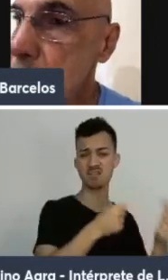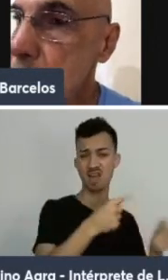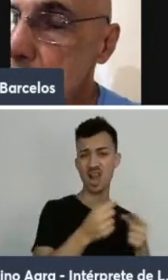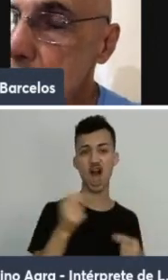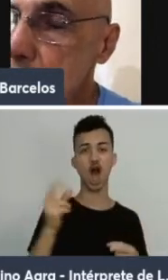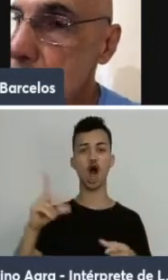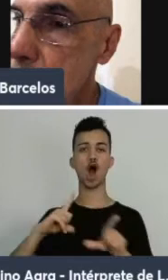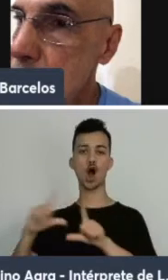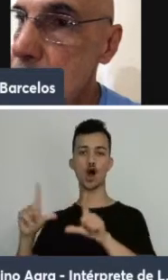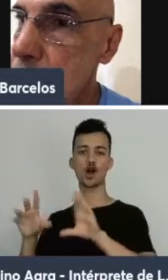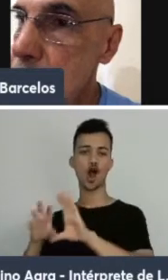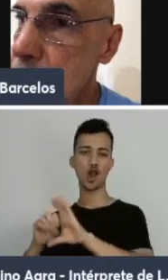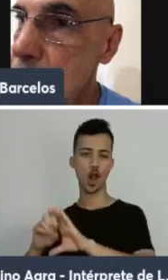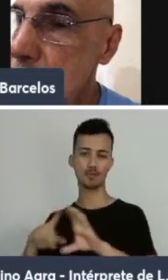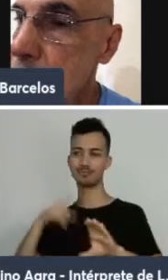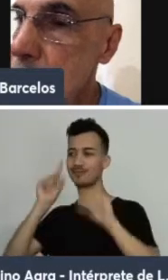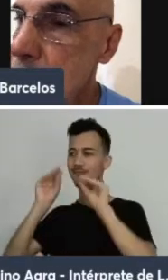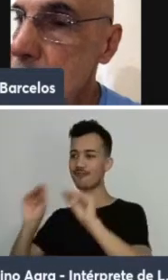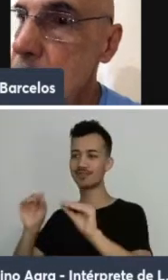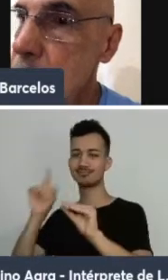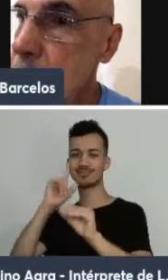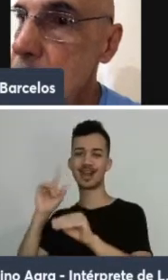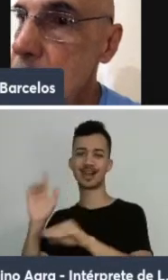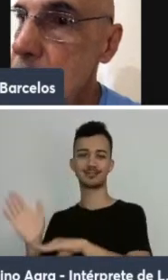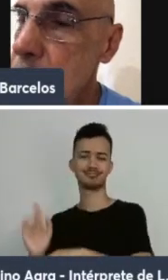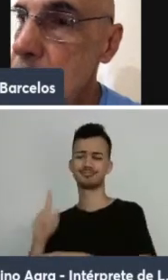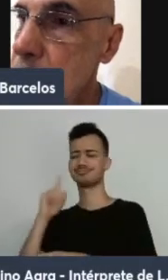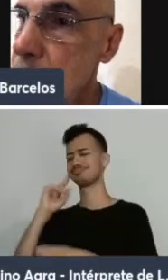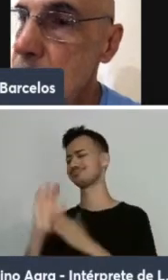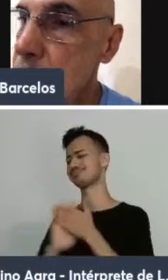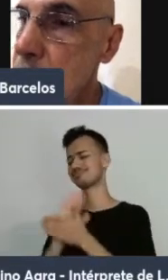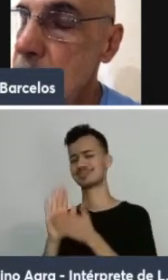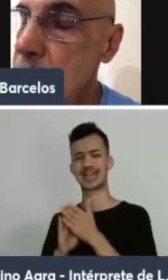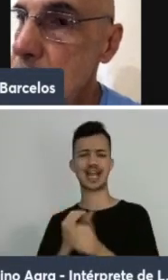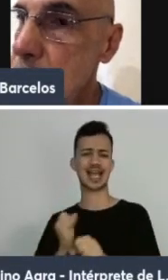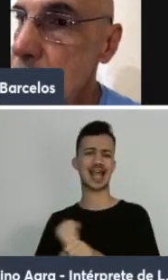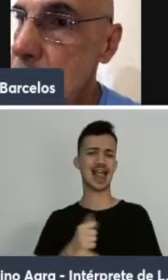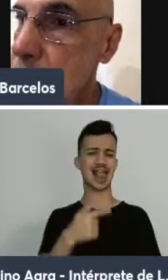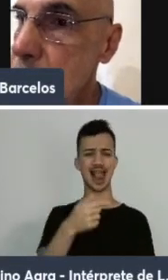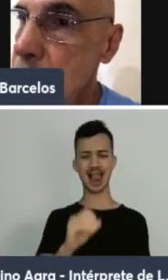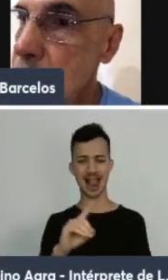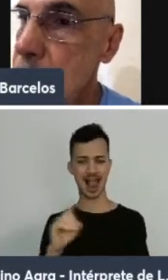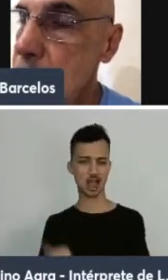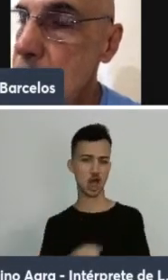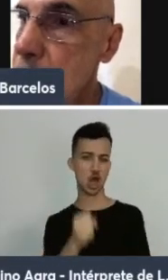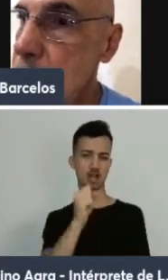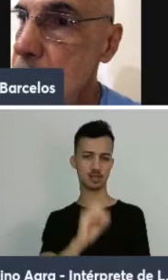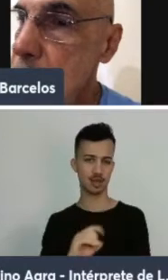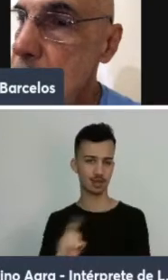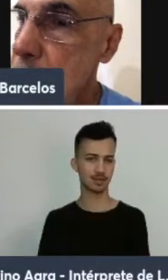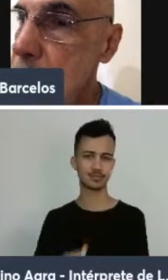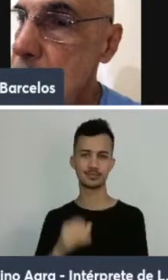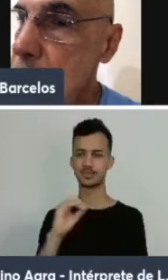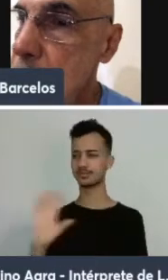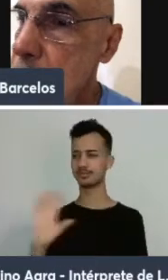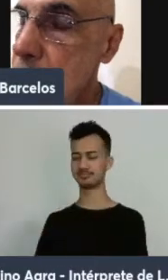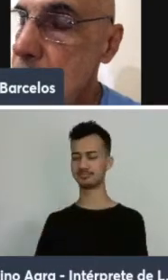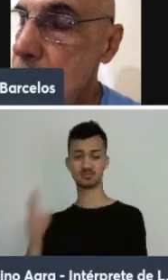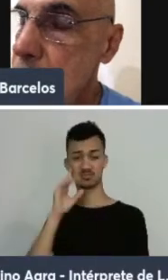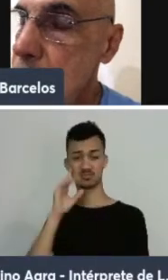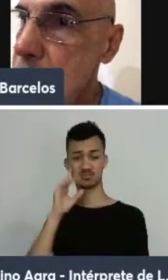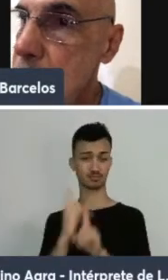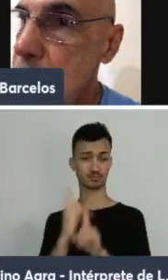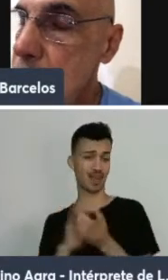lembro disso, né? Em 80, os anos 70 e 80, só tinha Malemar e de Globo passando um programador melhorzinha,